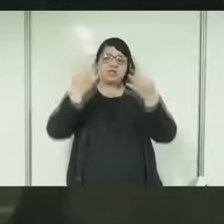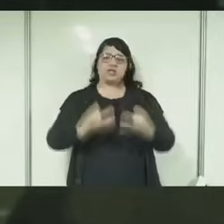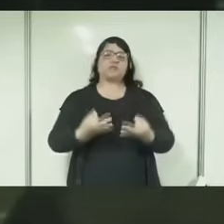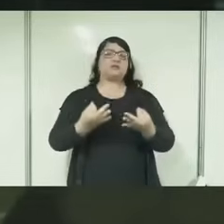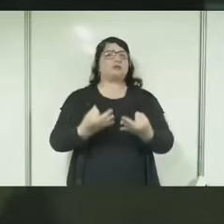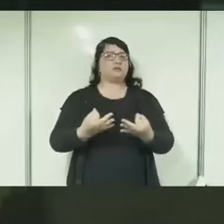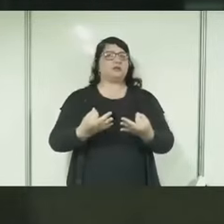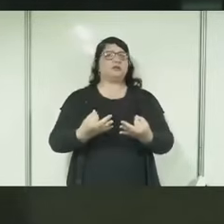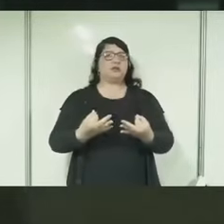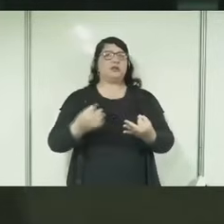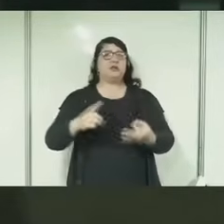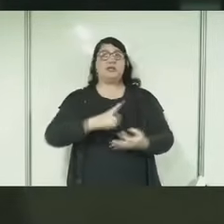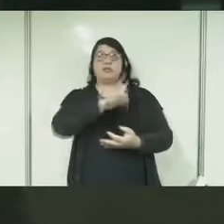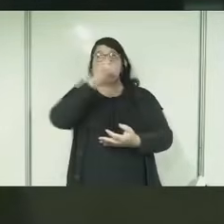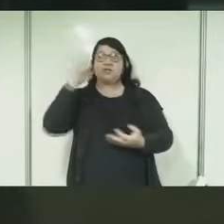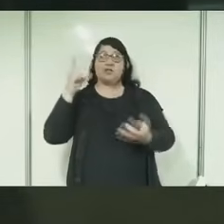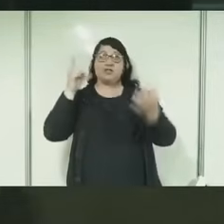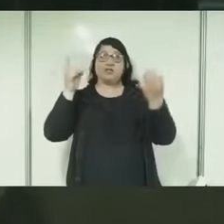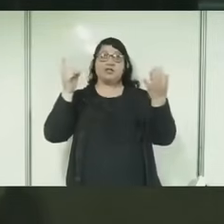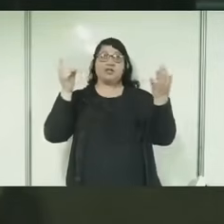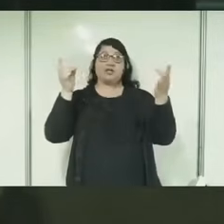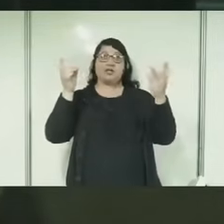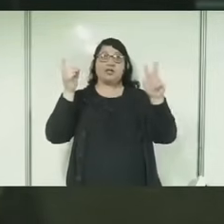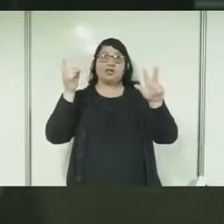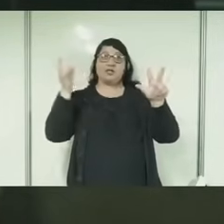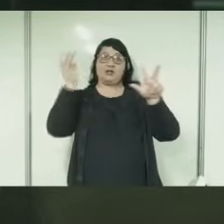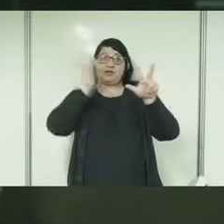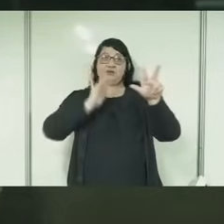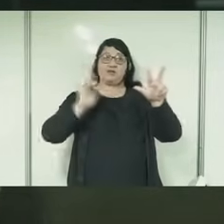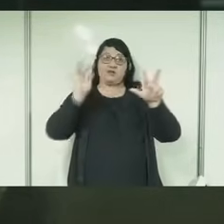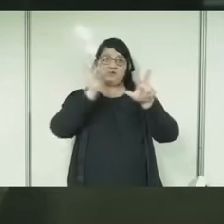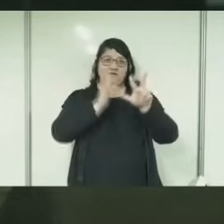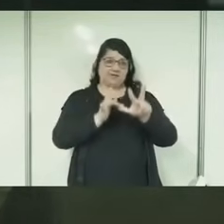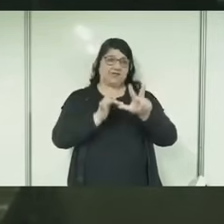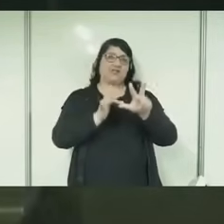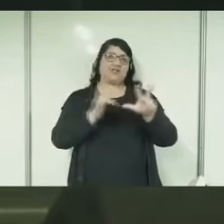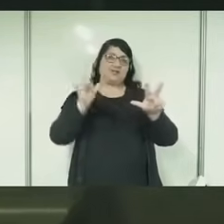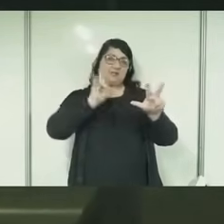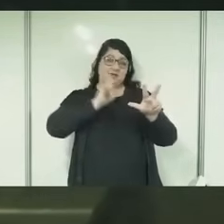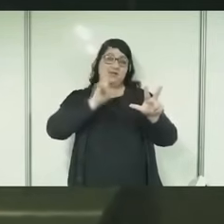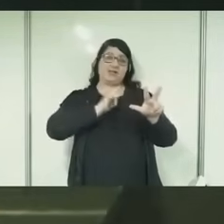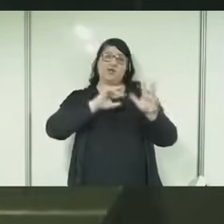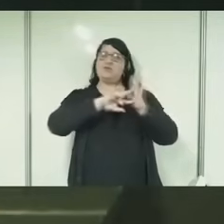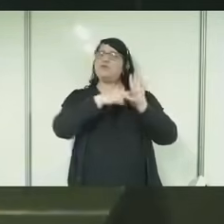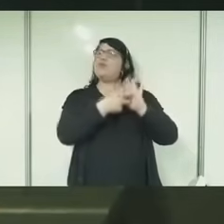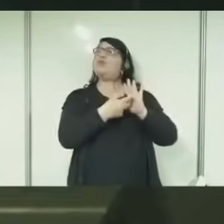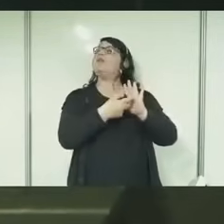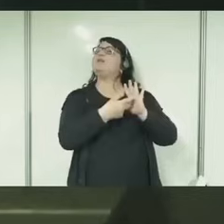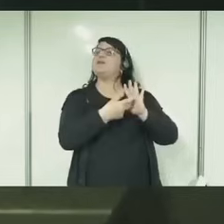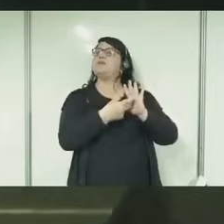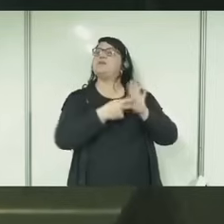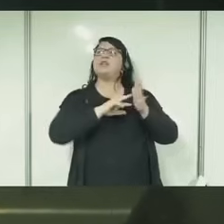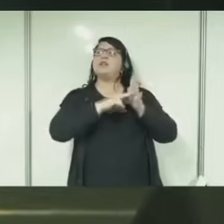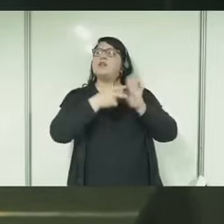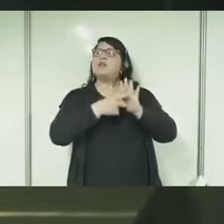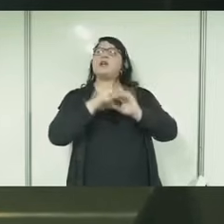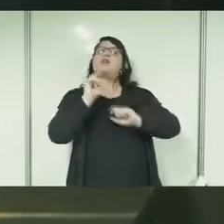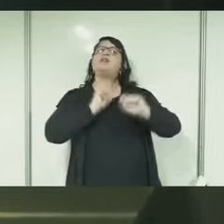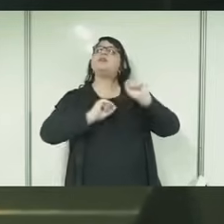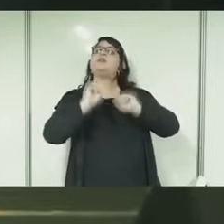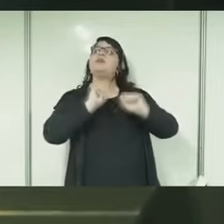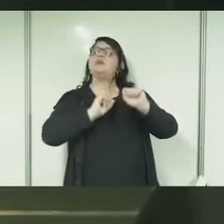de festival, que ele tem um sentido. Veja o que que é, não é um festival qualquer, é